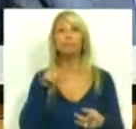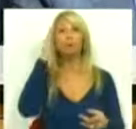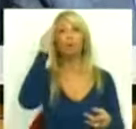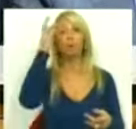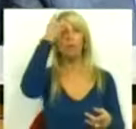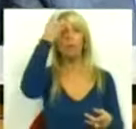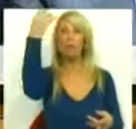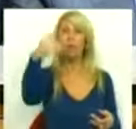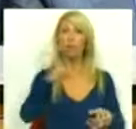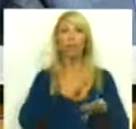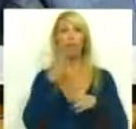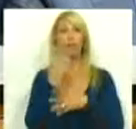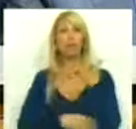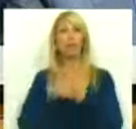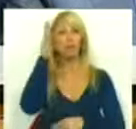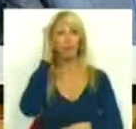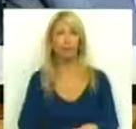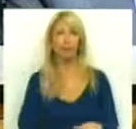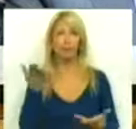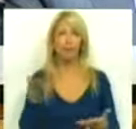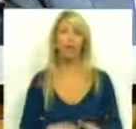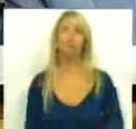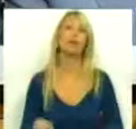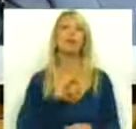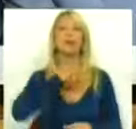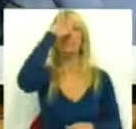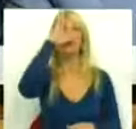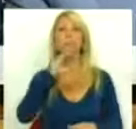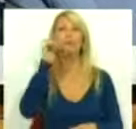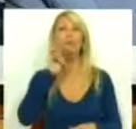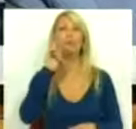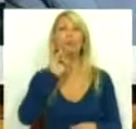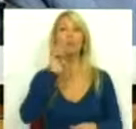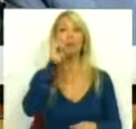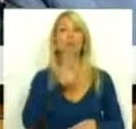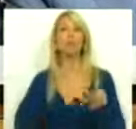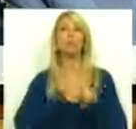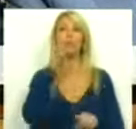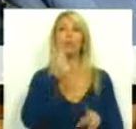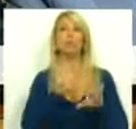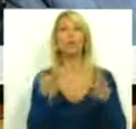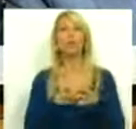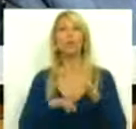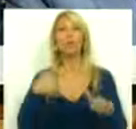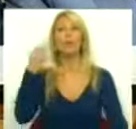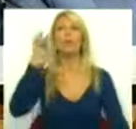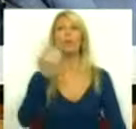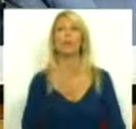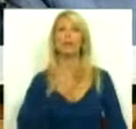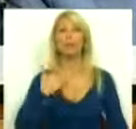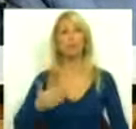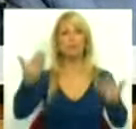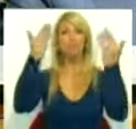aos deficientes das Forças Armadas. Sr. Ministro, senhoras e senhores deputados, o Grupo Parlamentar do PSD também saúda